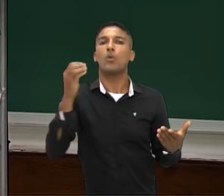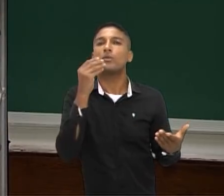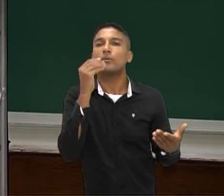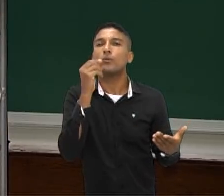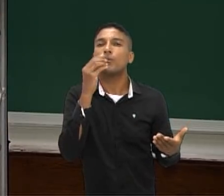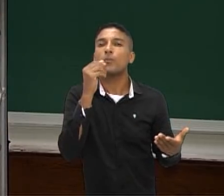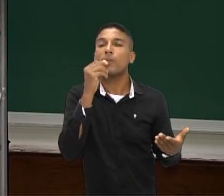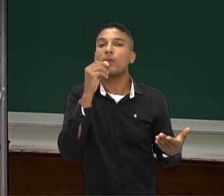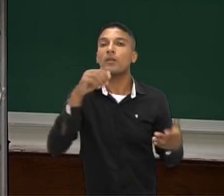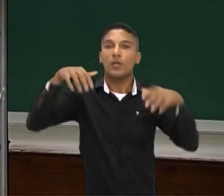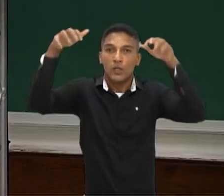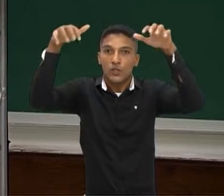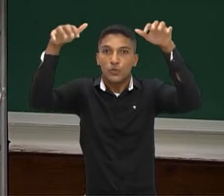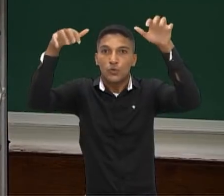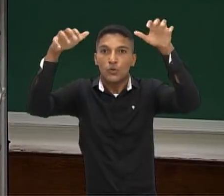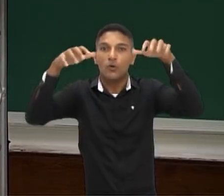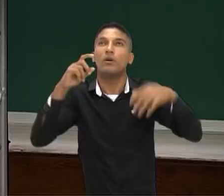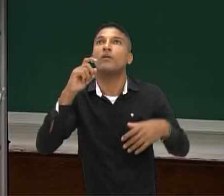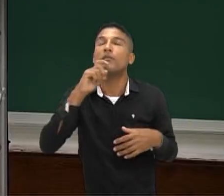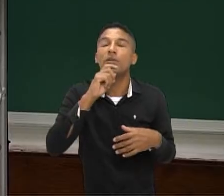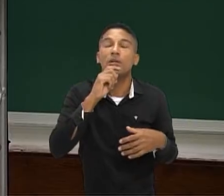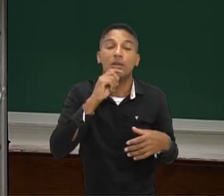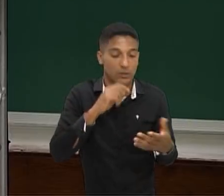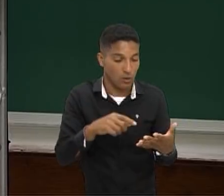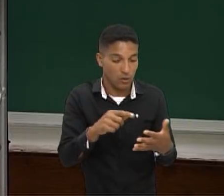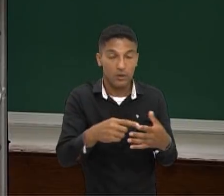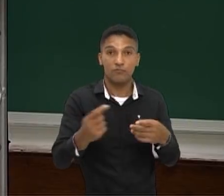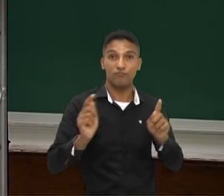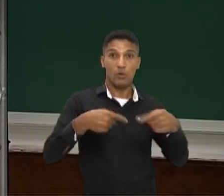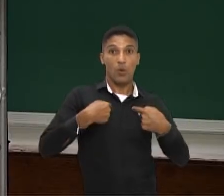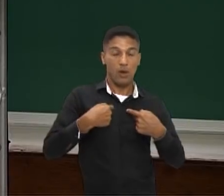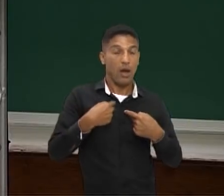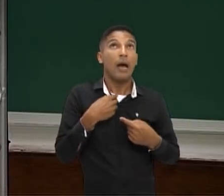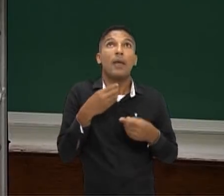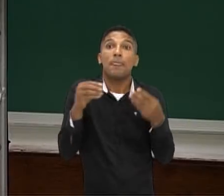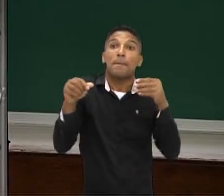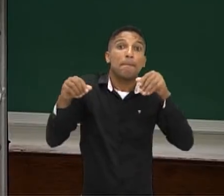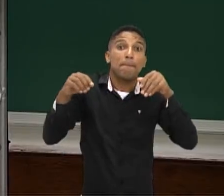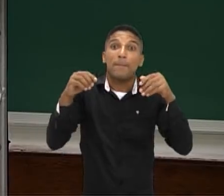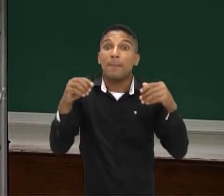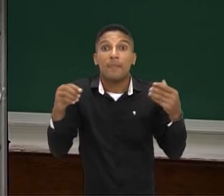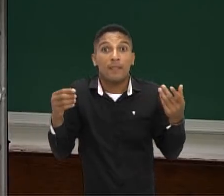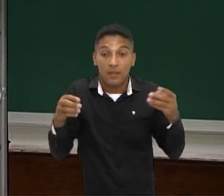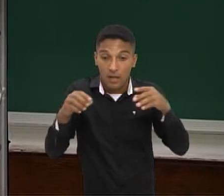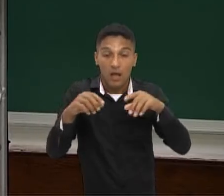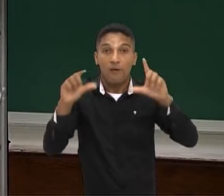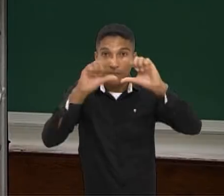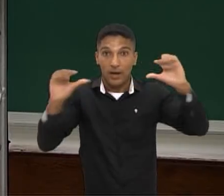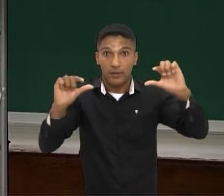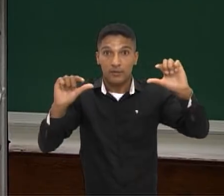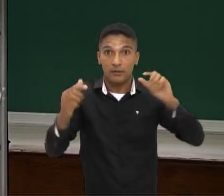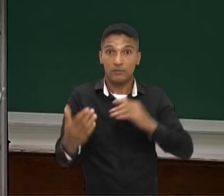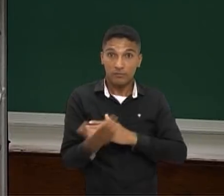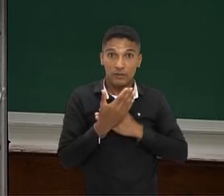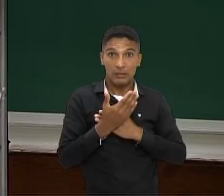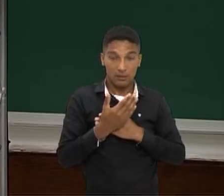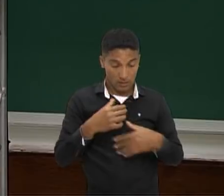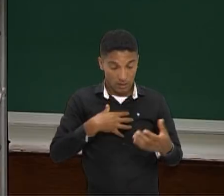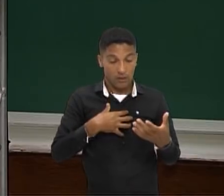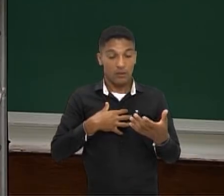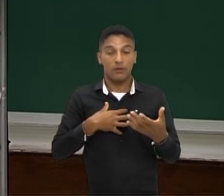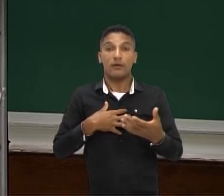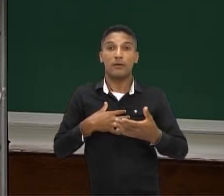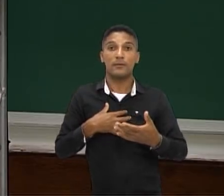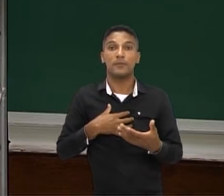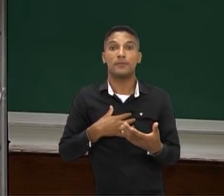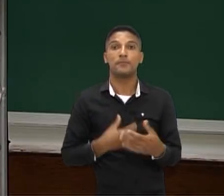de sentir o sabor, né, que é o paladar, que é um dos nossos 5 sentidos. Então, quando você tem uma frase de efeito sinestésico num texto, né, você tem